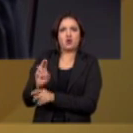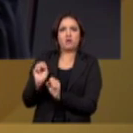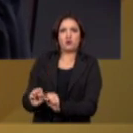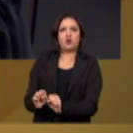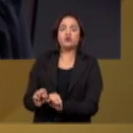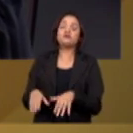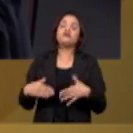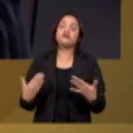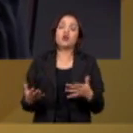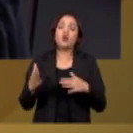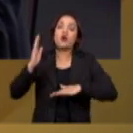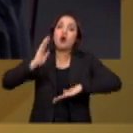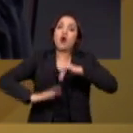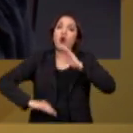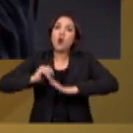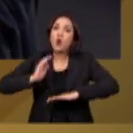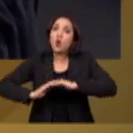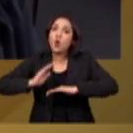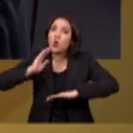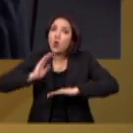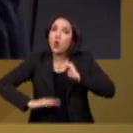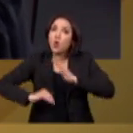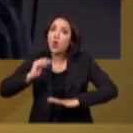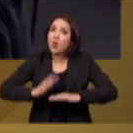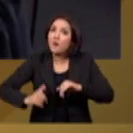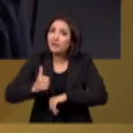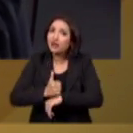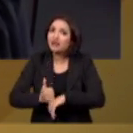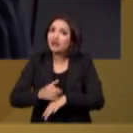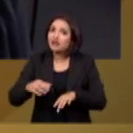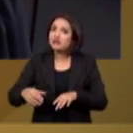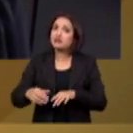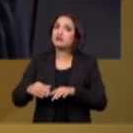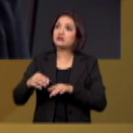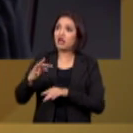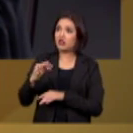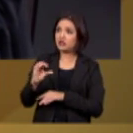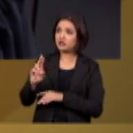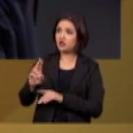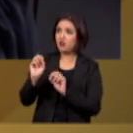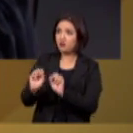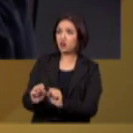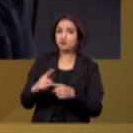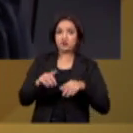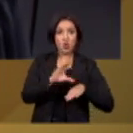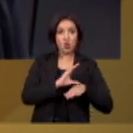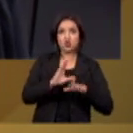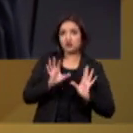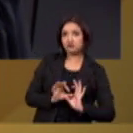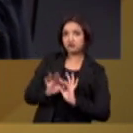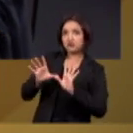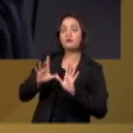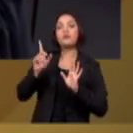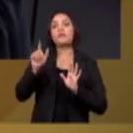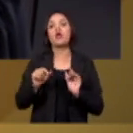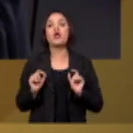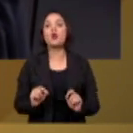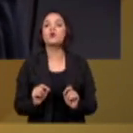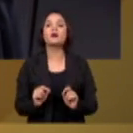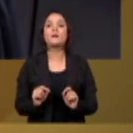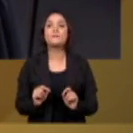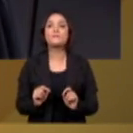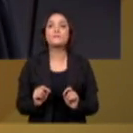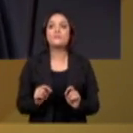diante das competências dadas pela construção ao texto 1 em consequência lógica decorrente